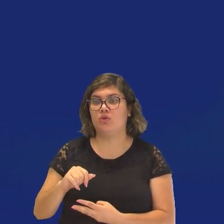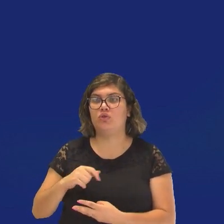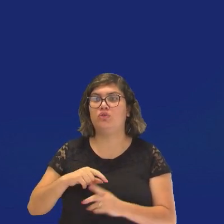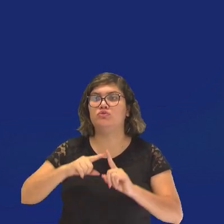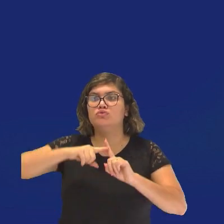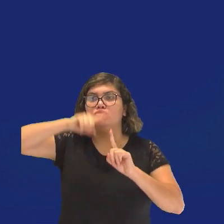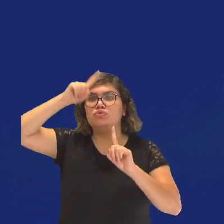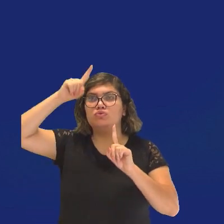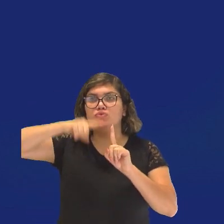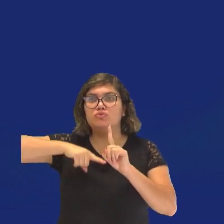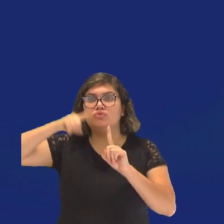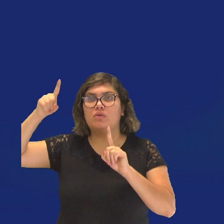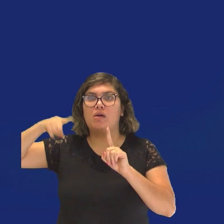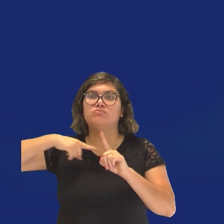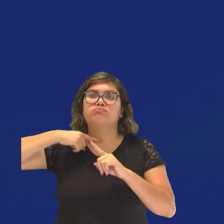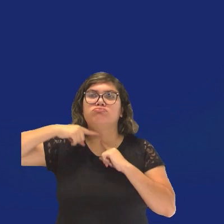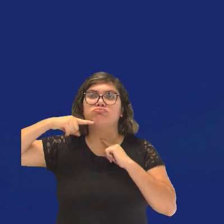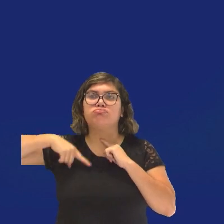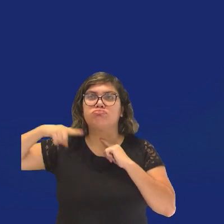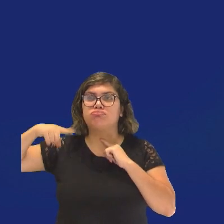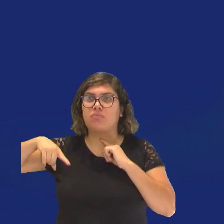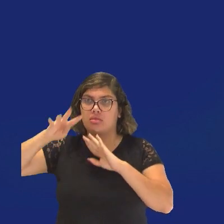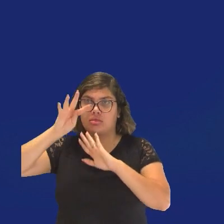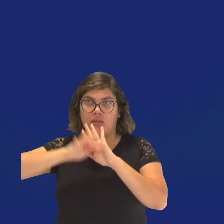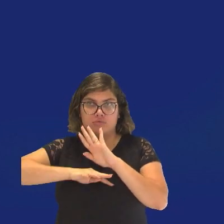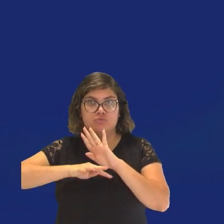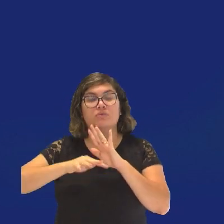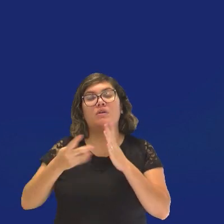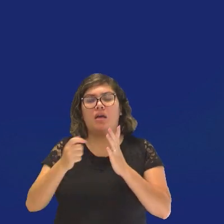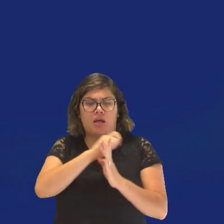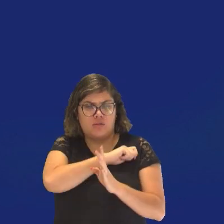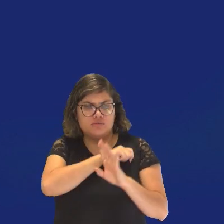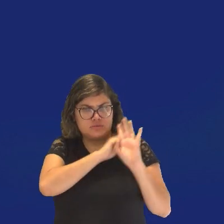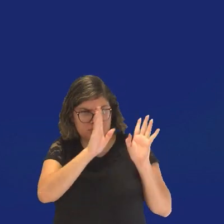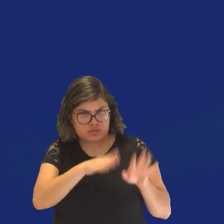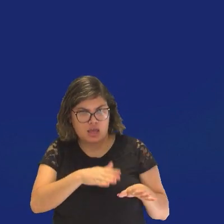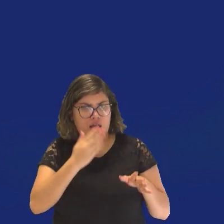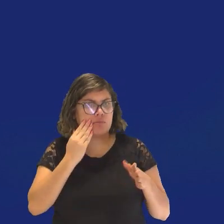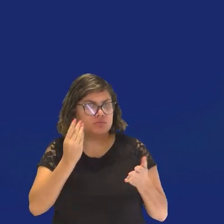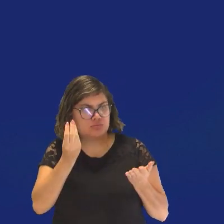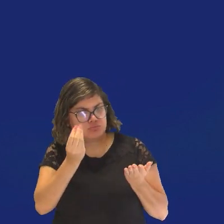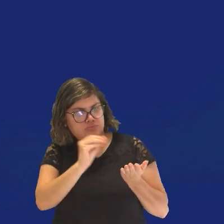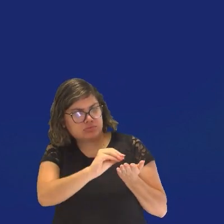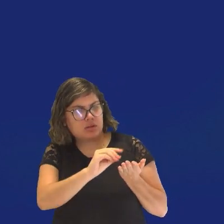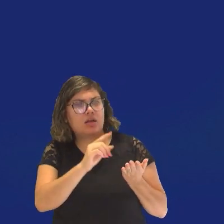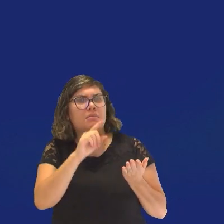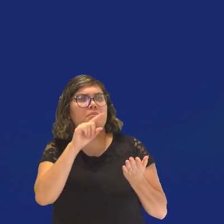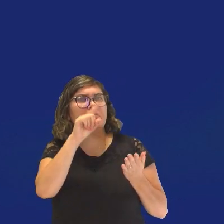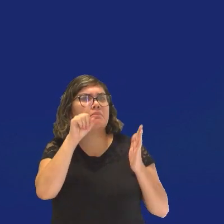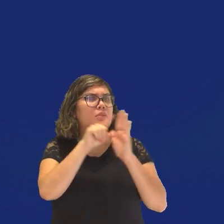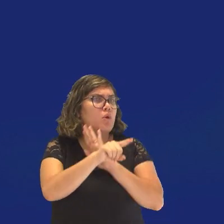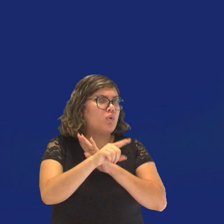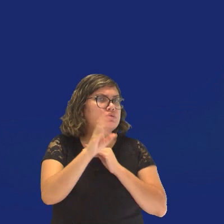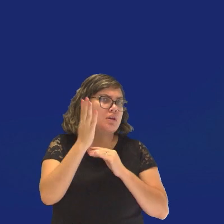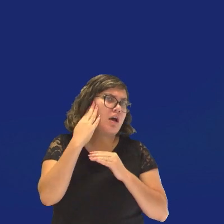as entonações corretas em um texto. O aluno sabe colocar a entonação correta numa pergunta, numa